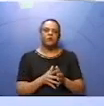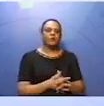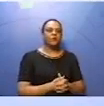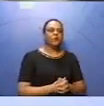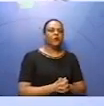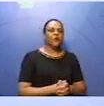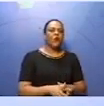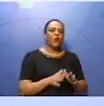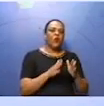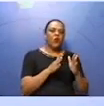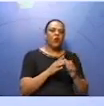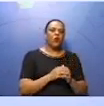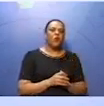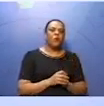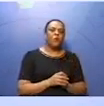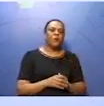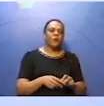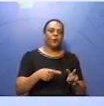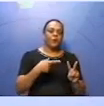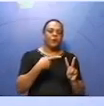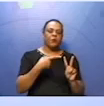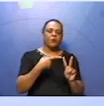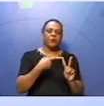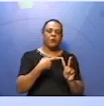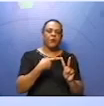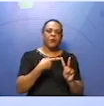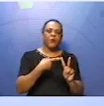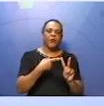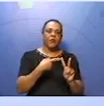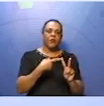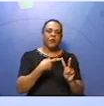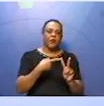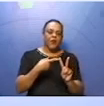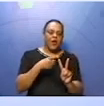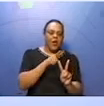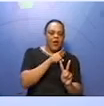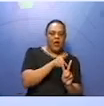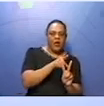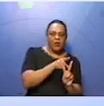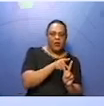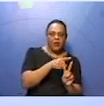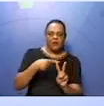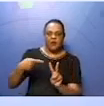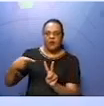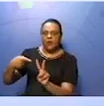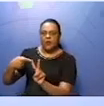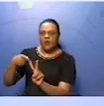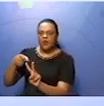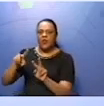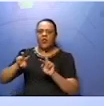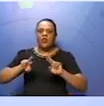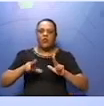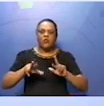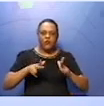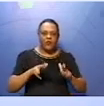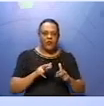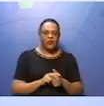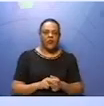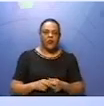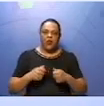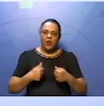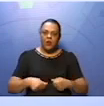seguinte, aqui são índices diferentes. Eu tenho que transformar esses índices